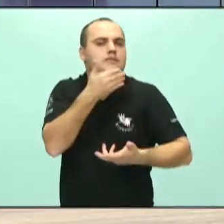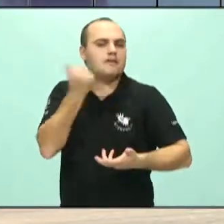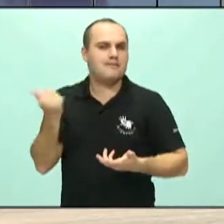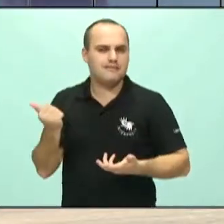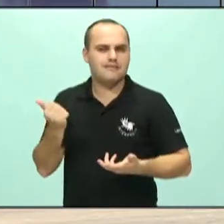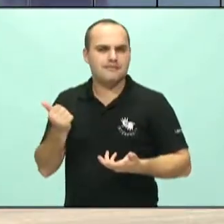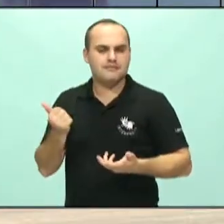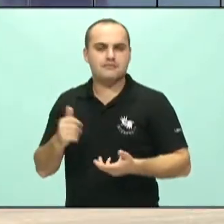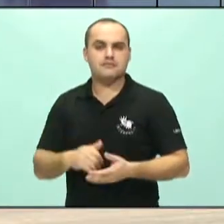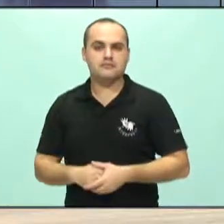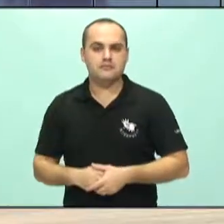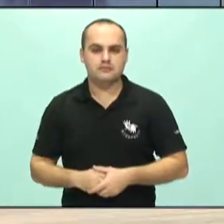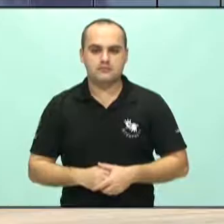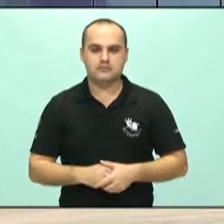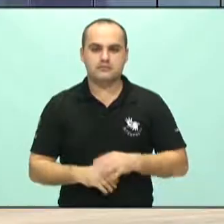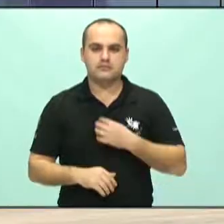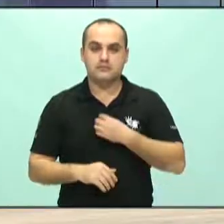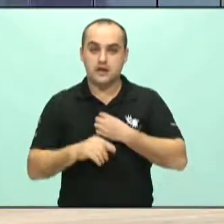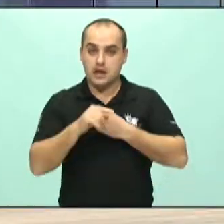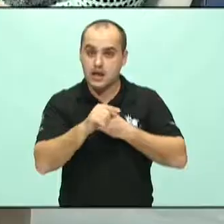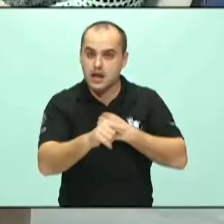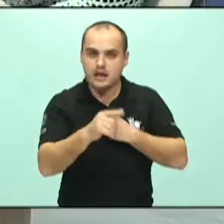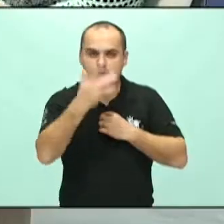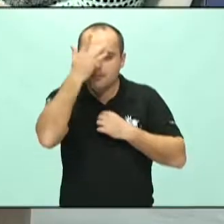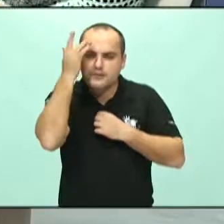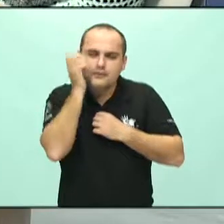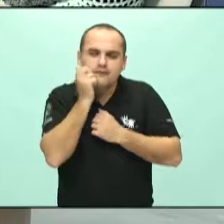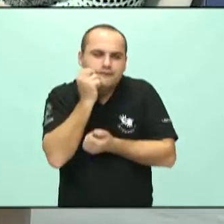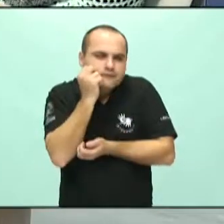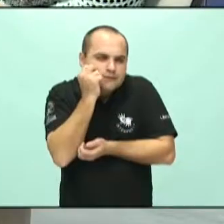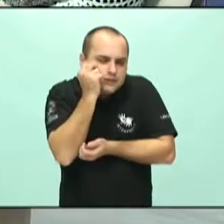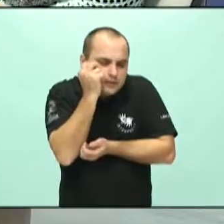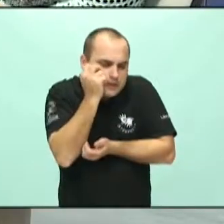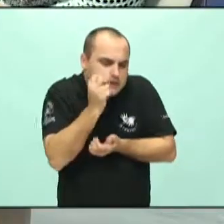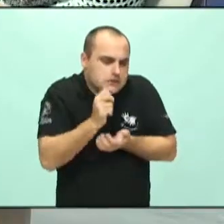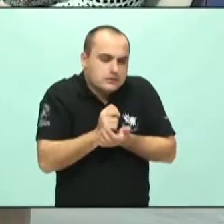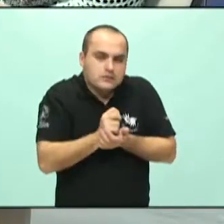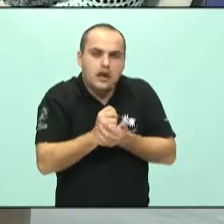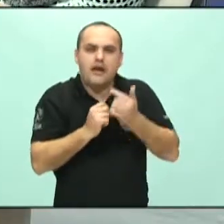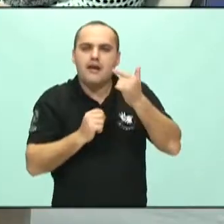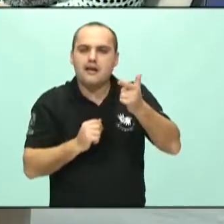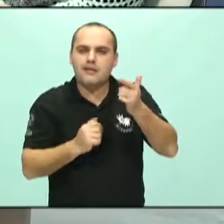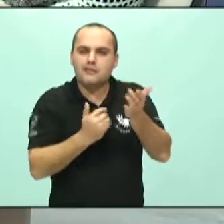ele pegou... Ele era uma pessoa tímida, ele acabou sendo uma pessoa mais